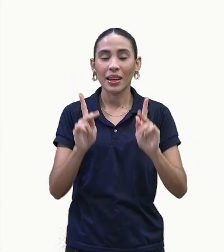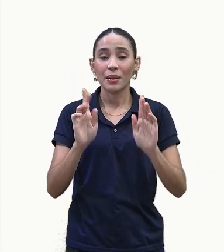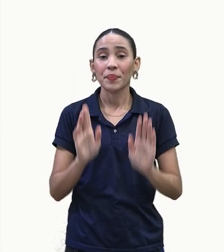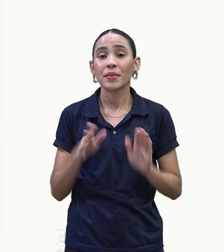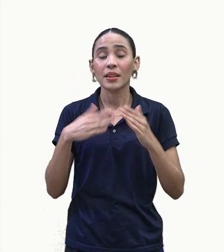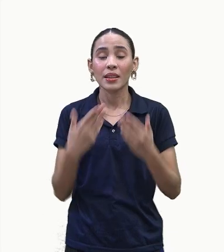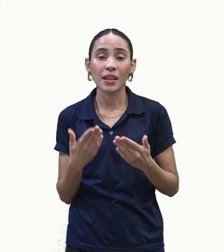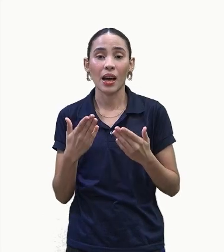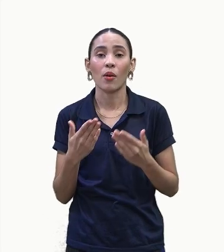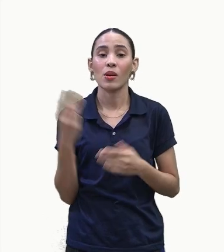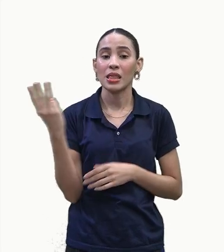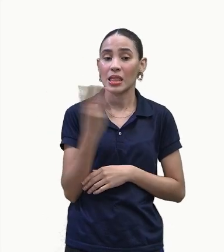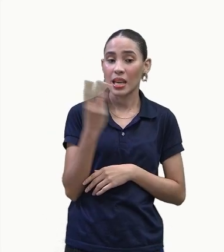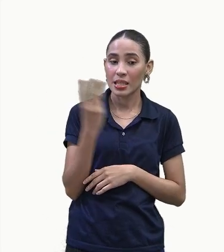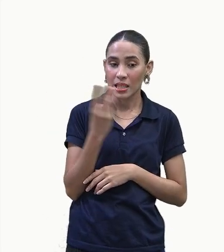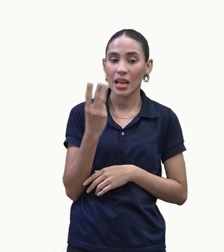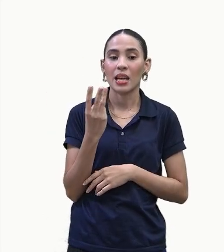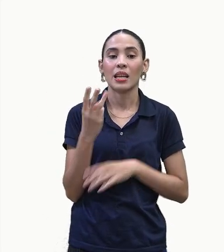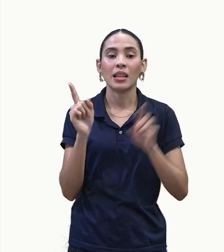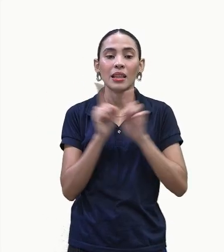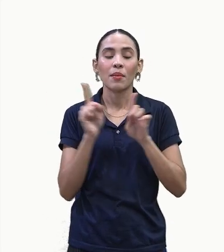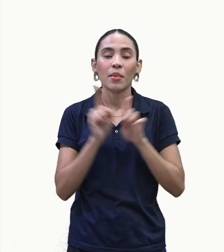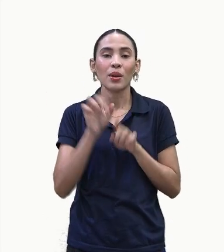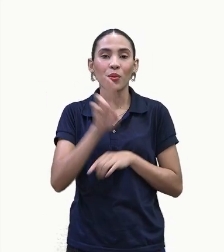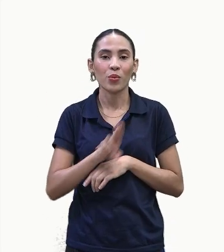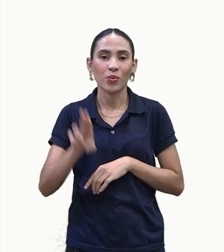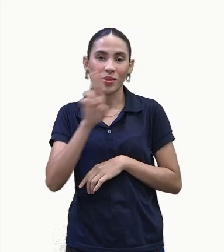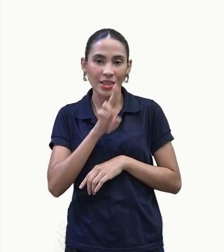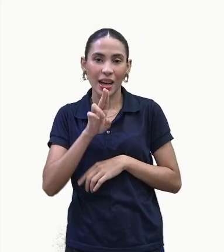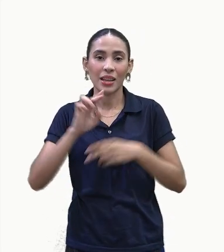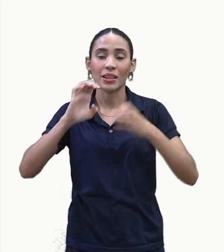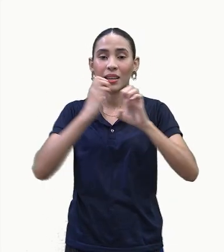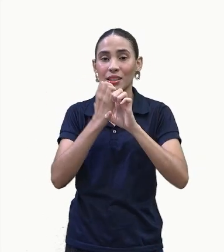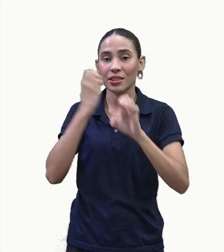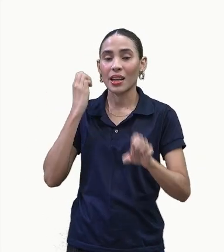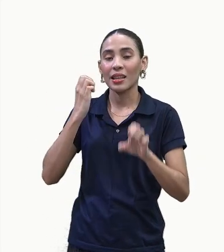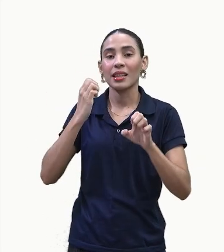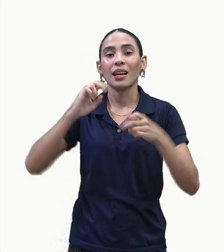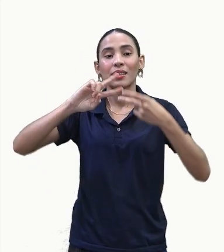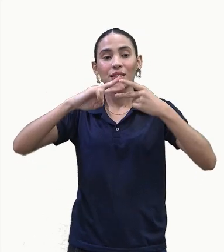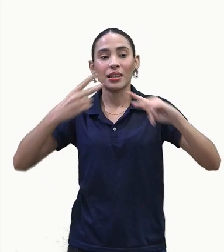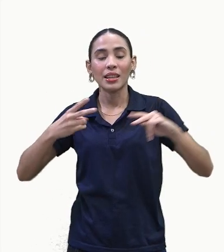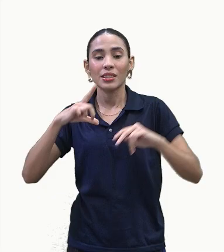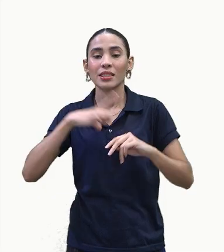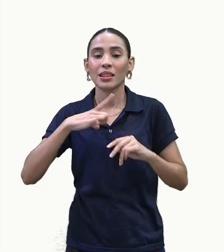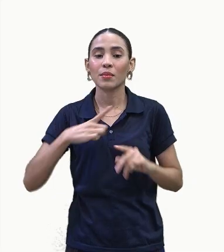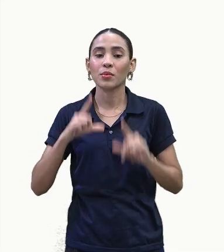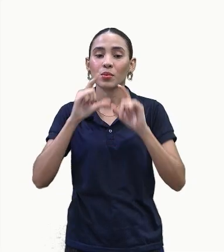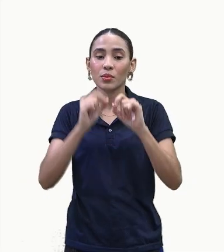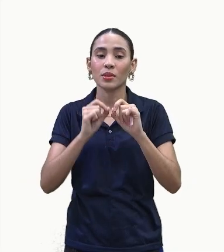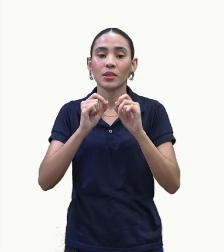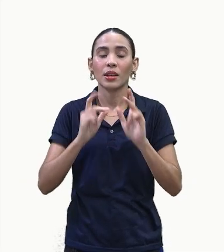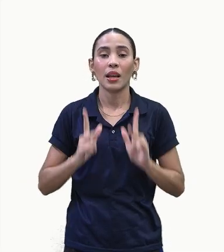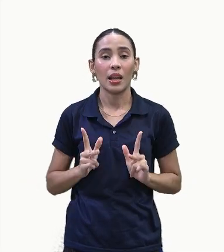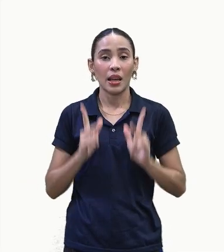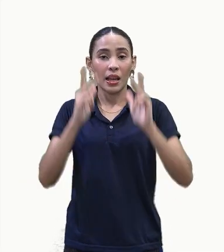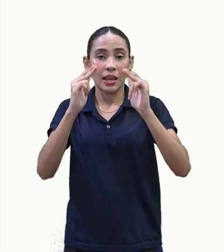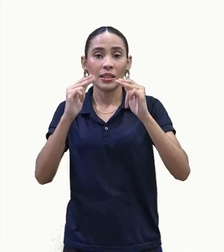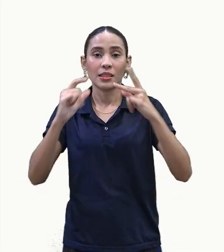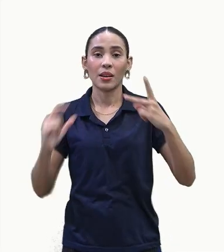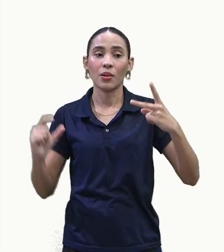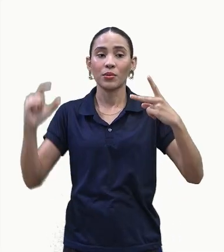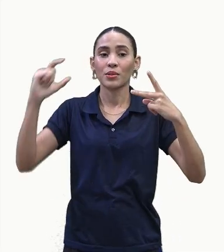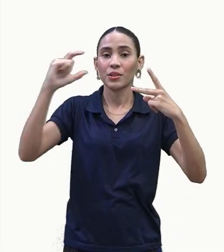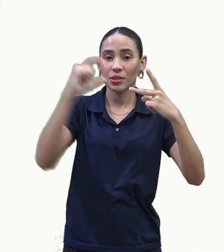E como nossa terceira ferramenta aí utilizada na engenharia genética, nós temos a edição